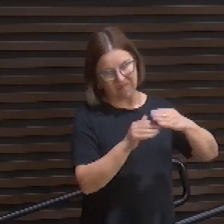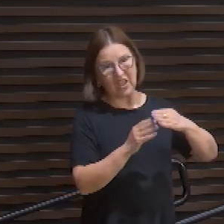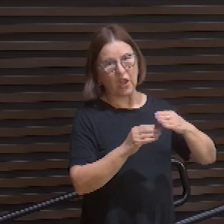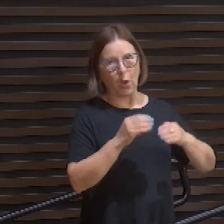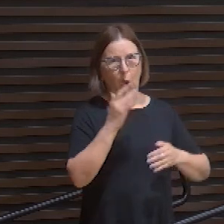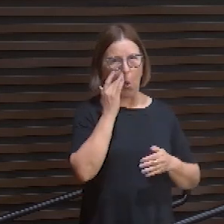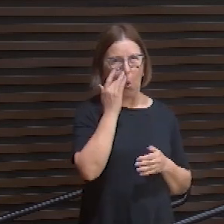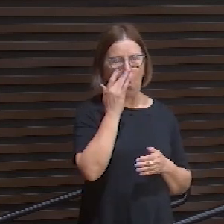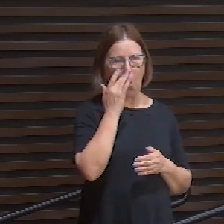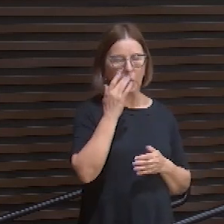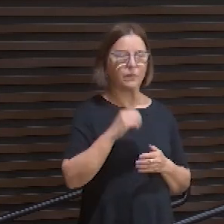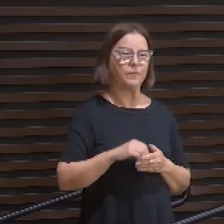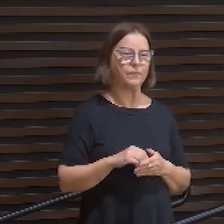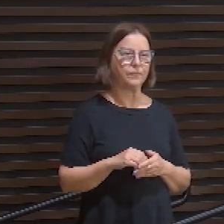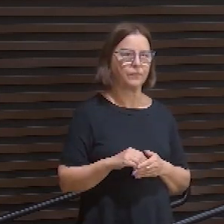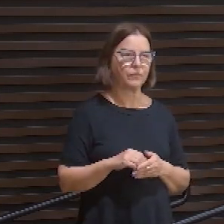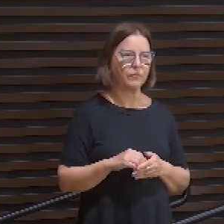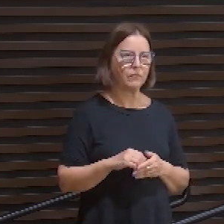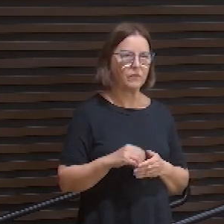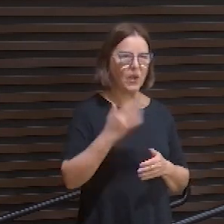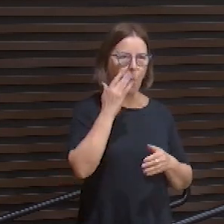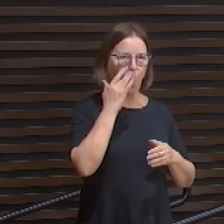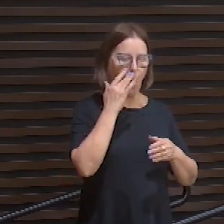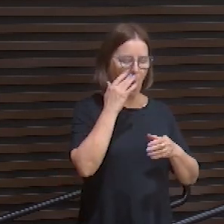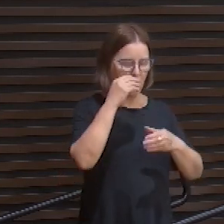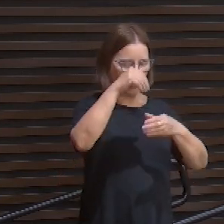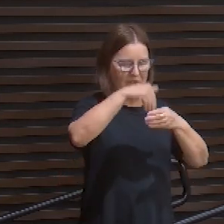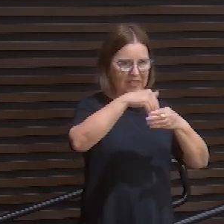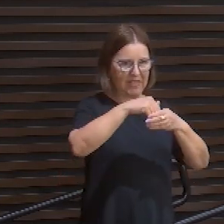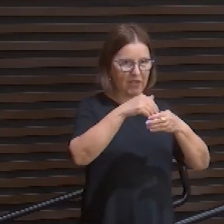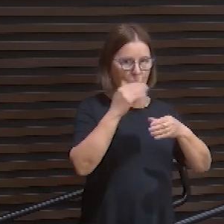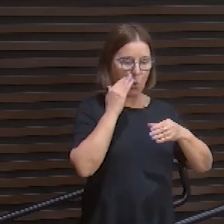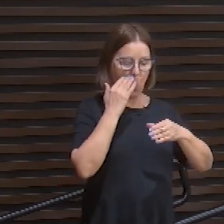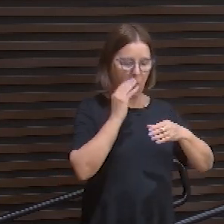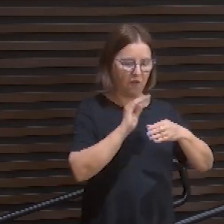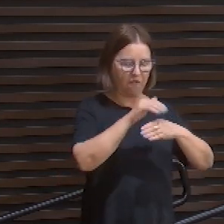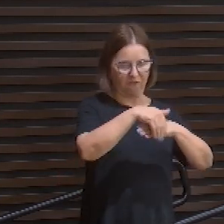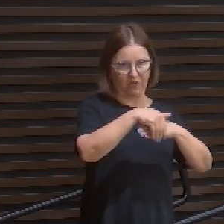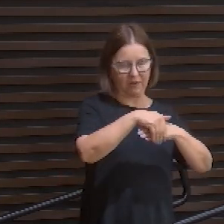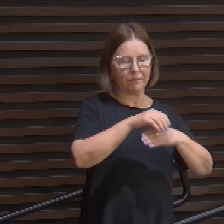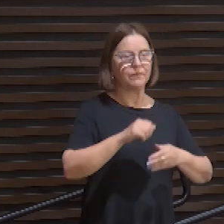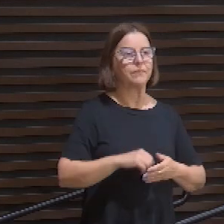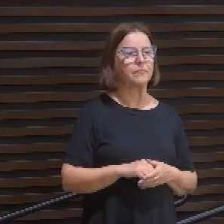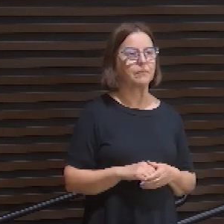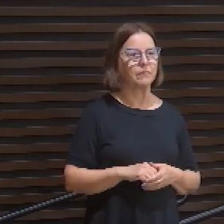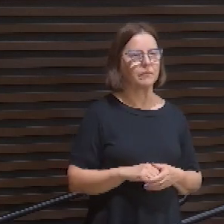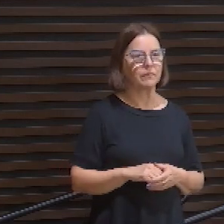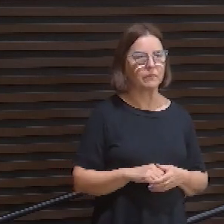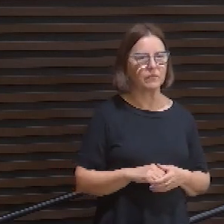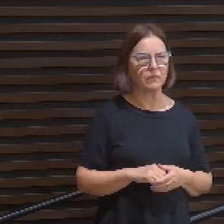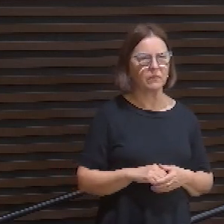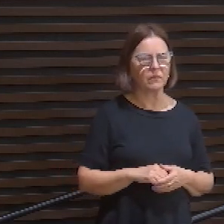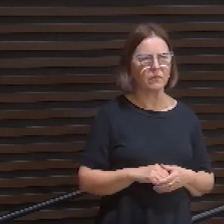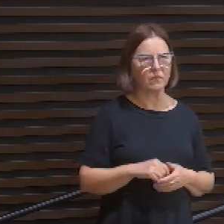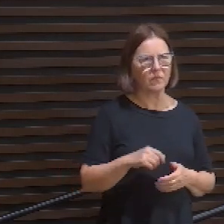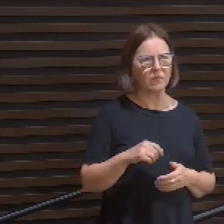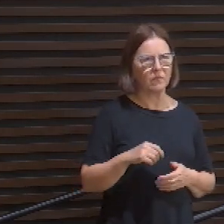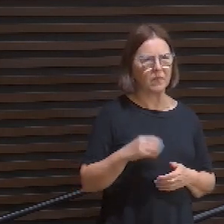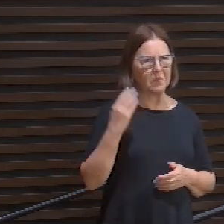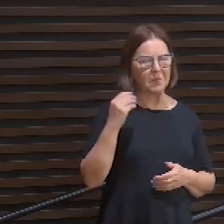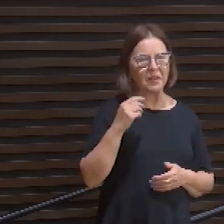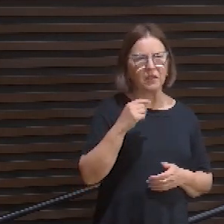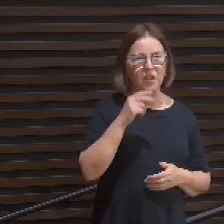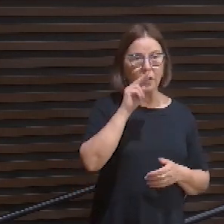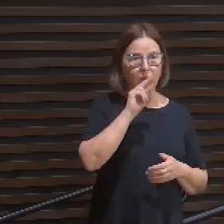Ouro por dentro e ouro por fora. Uma vez eu ouvi uma pregação do Dr.